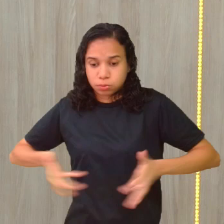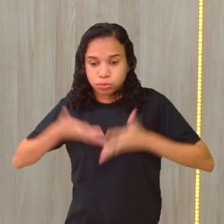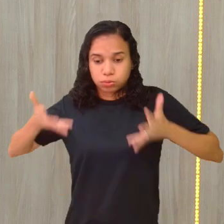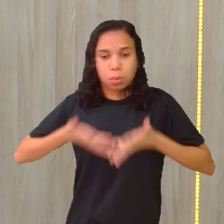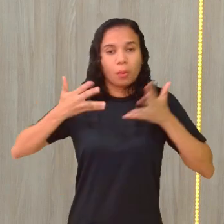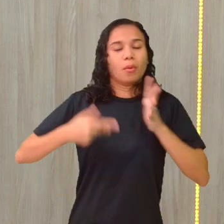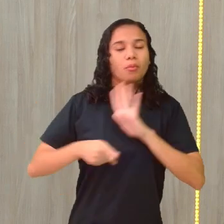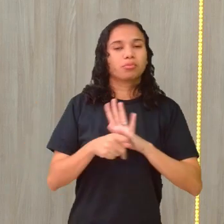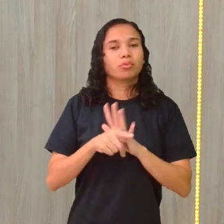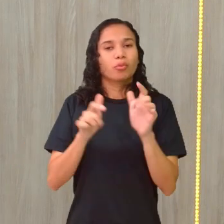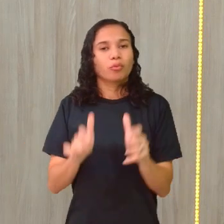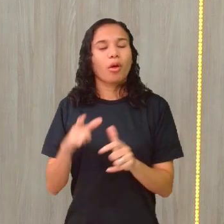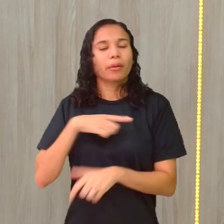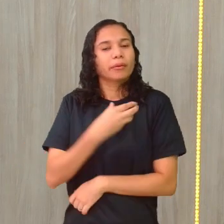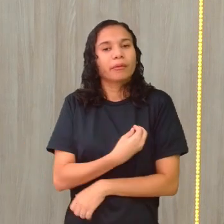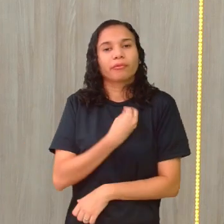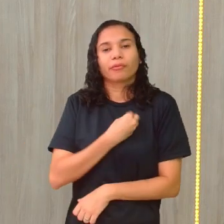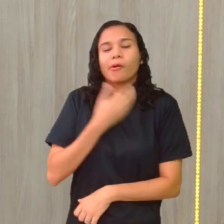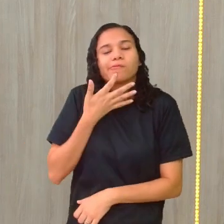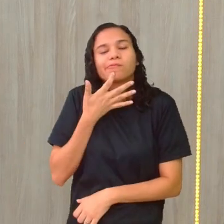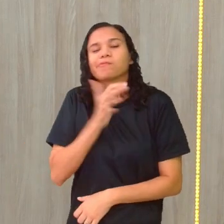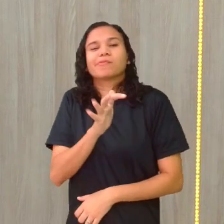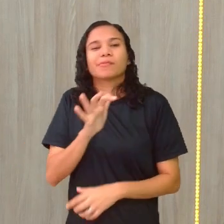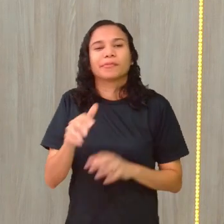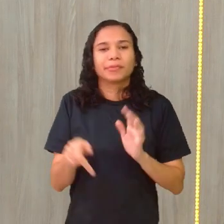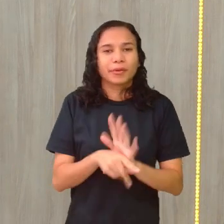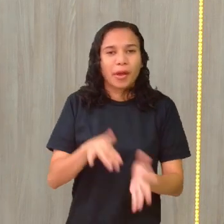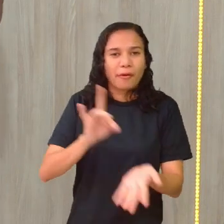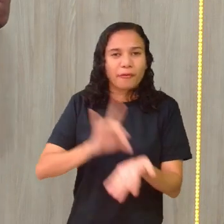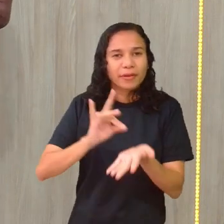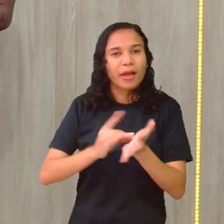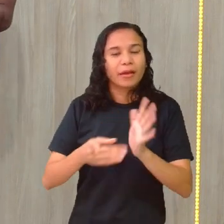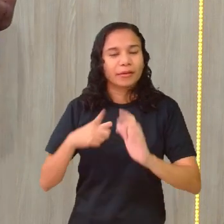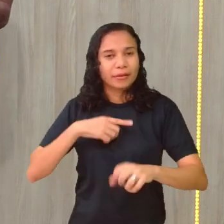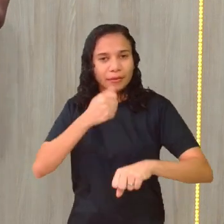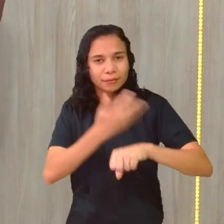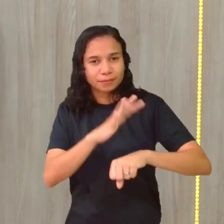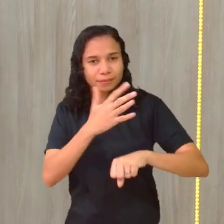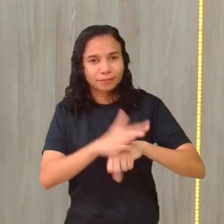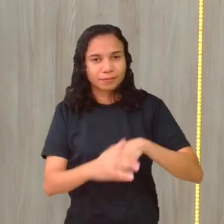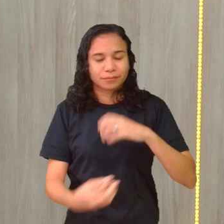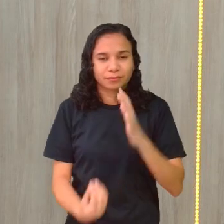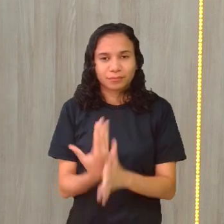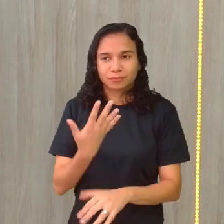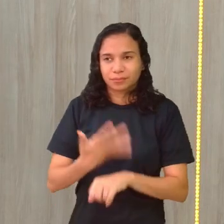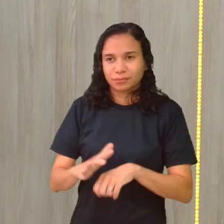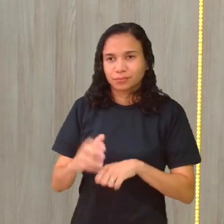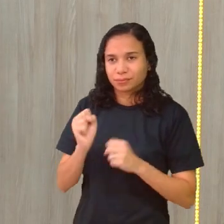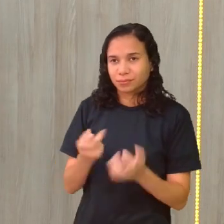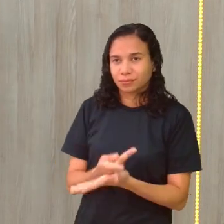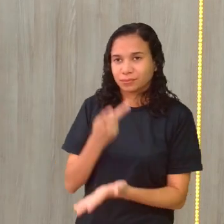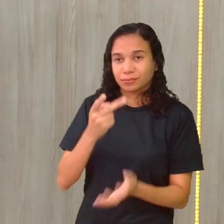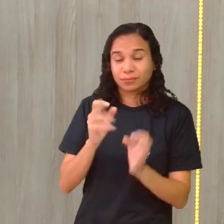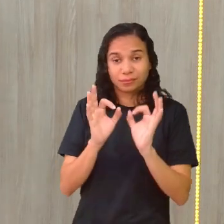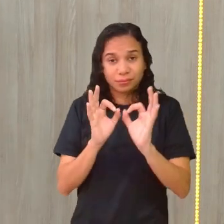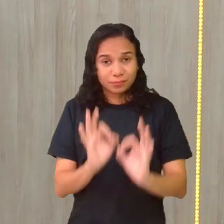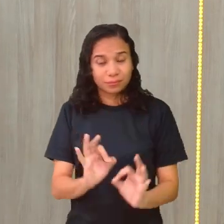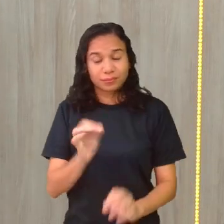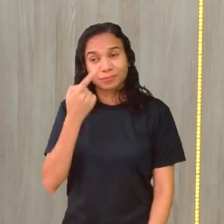desse ambiente imprevisível onde essas práticas são executadas, tá bom? Então,